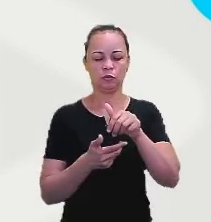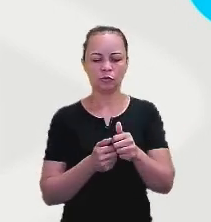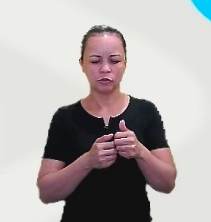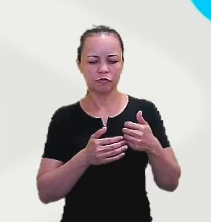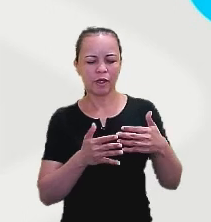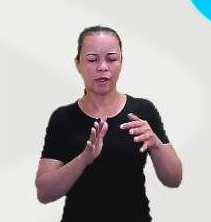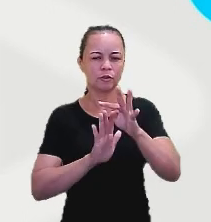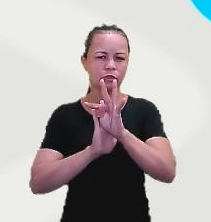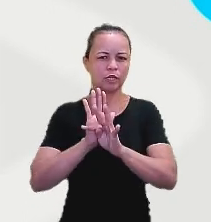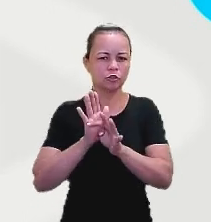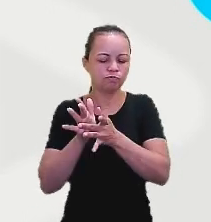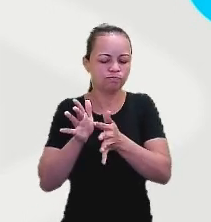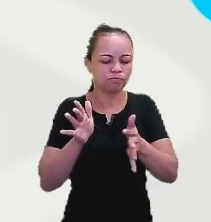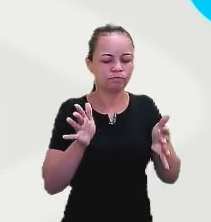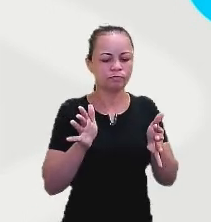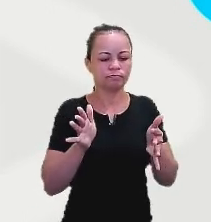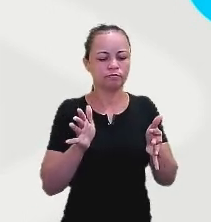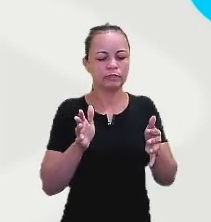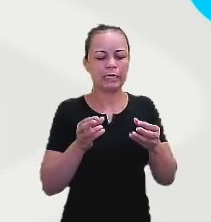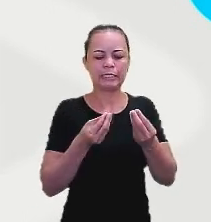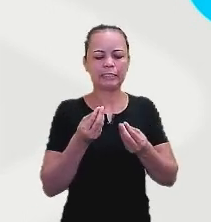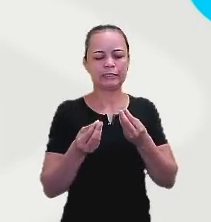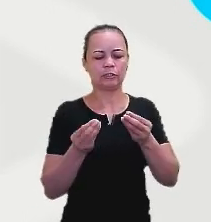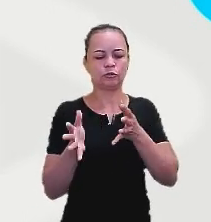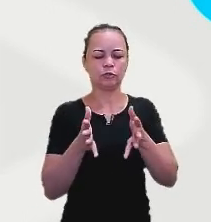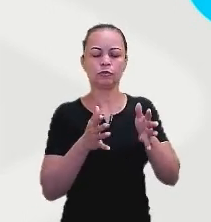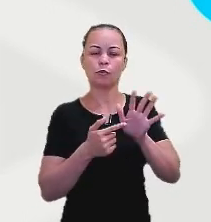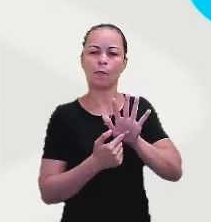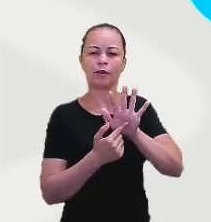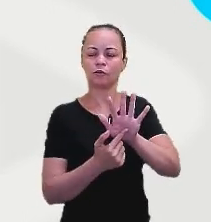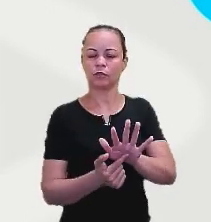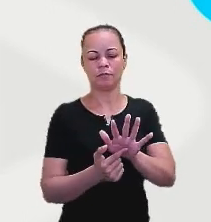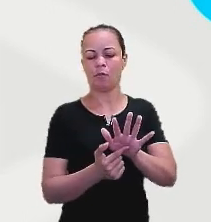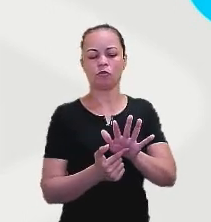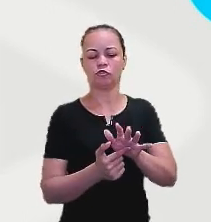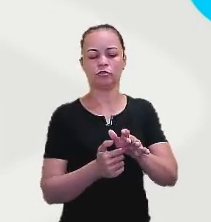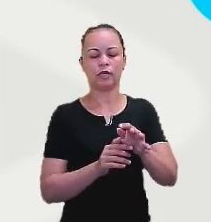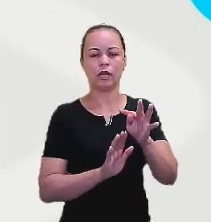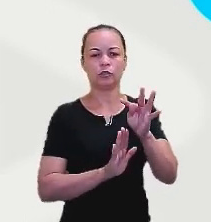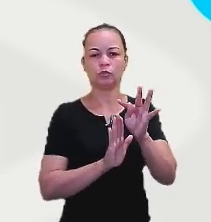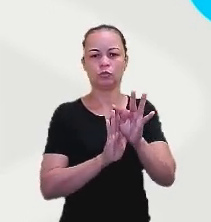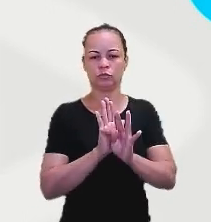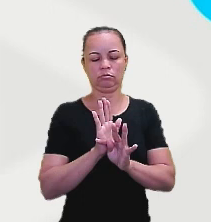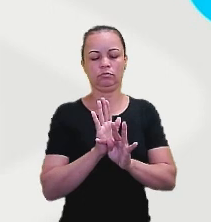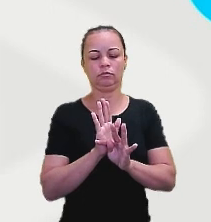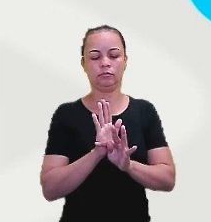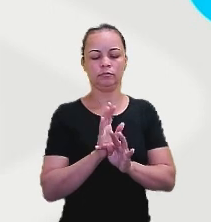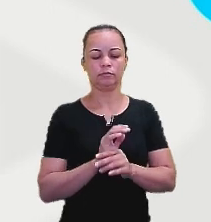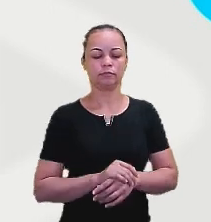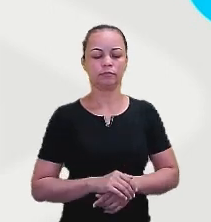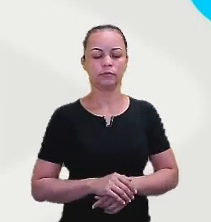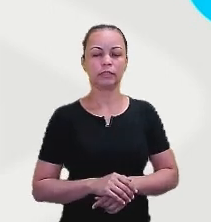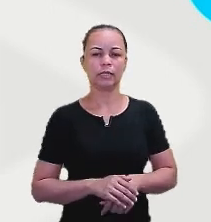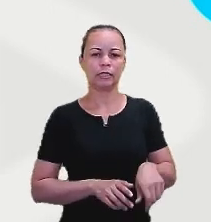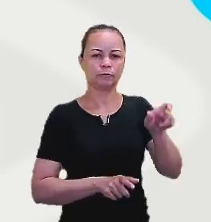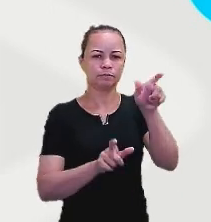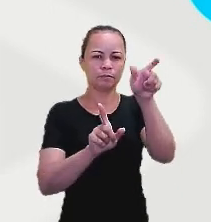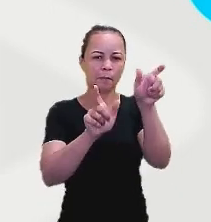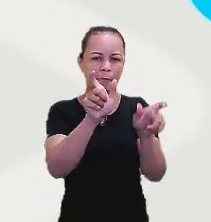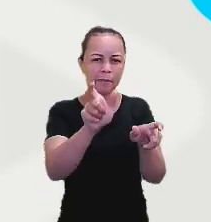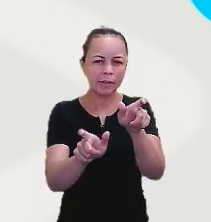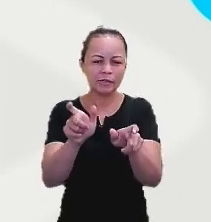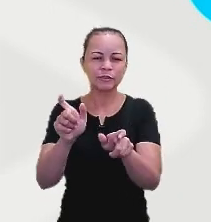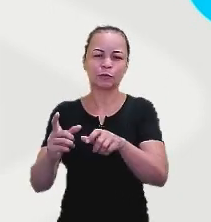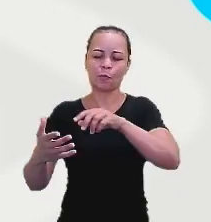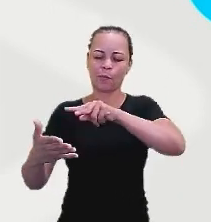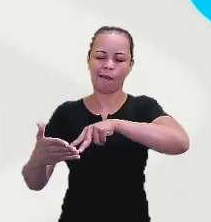Por isso, a interpretação não parte do que está explícito no texto. Cada leitor possui as suas